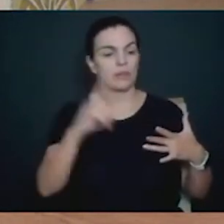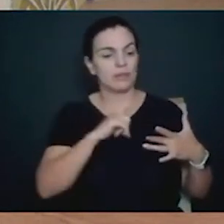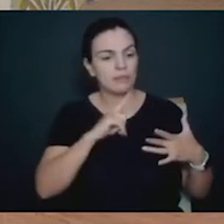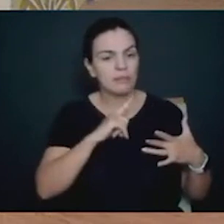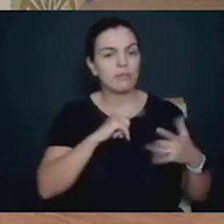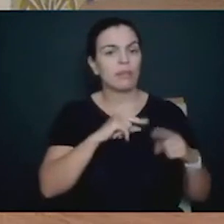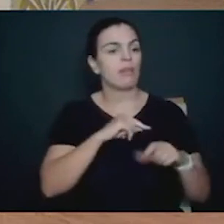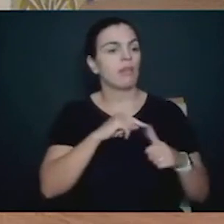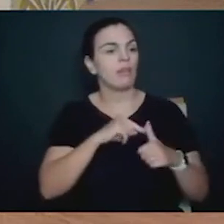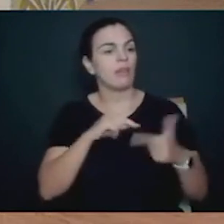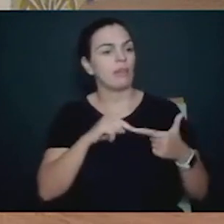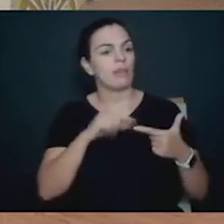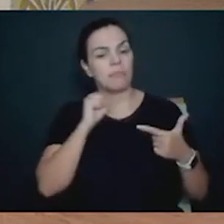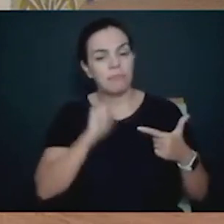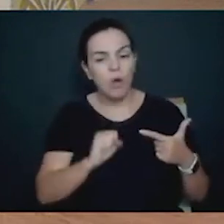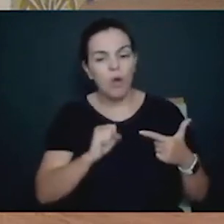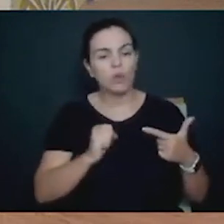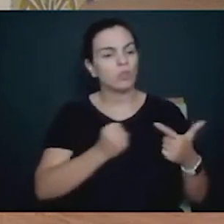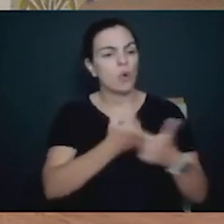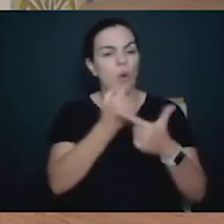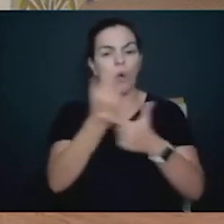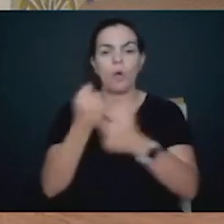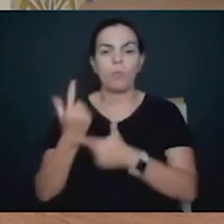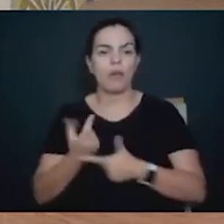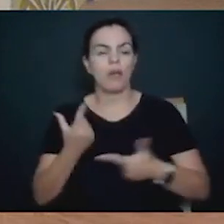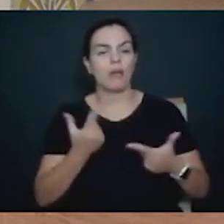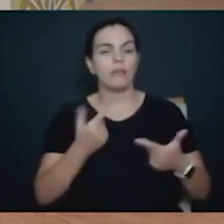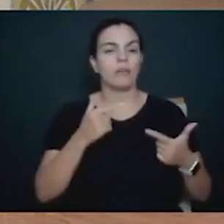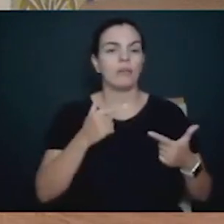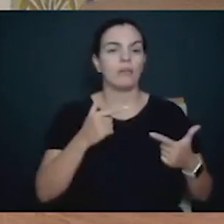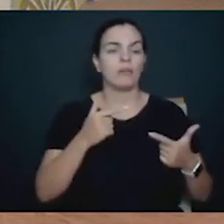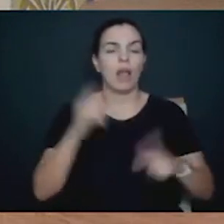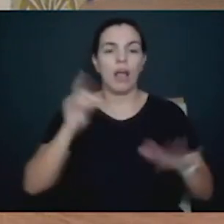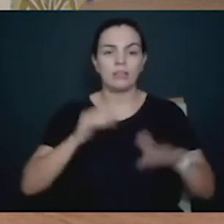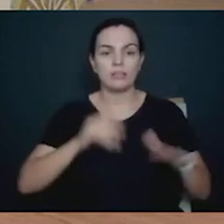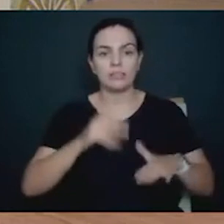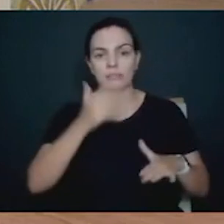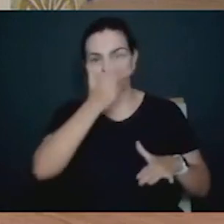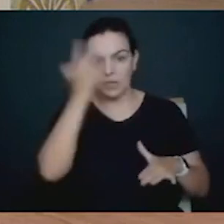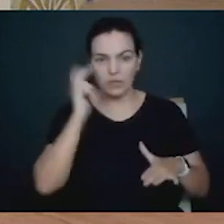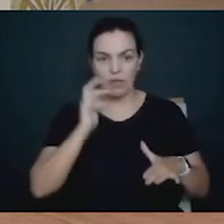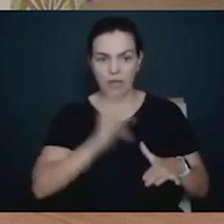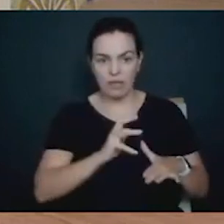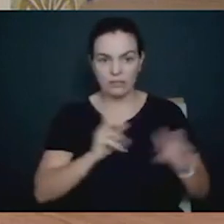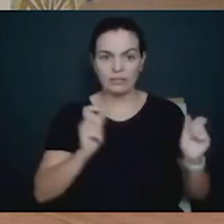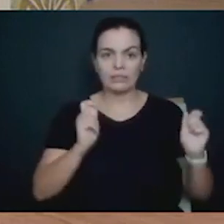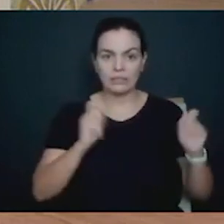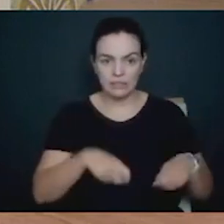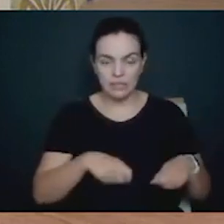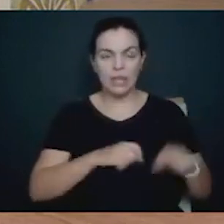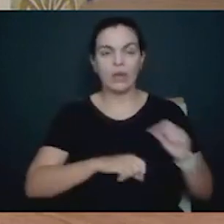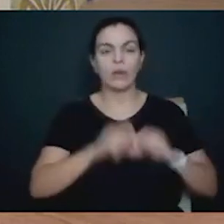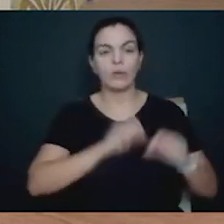deve contribuir com aqueles que têm menos, que não têm a mesma oportunidade, ou então que deixam de praticar alguma atividade física, alguma modalidade